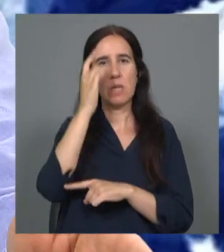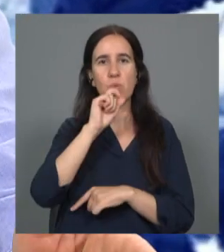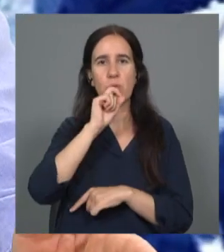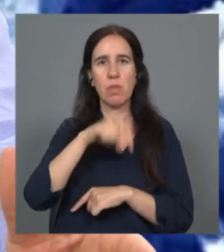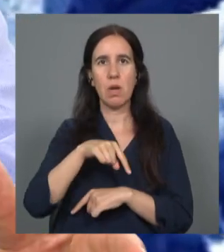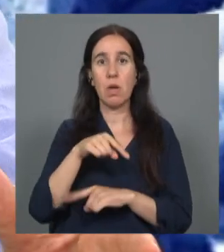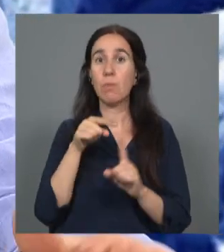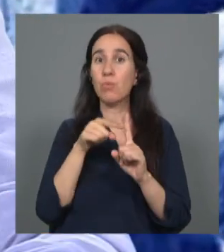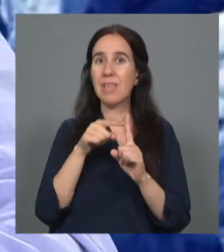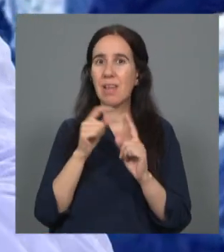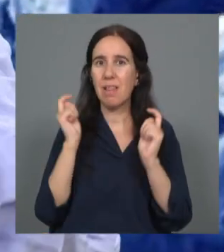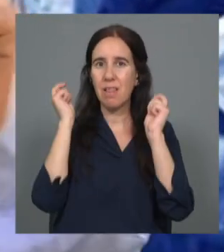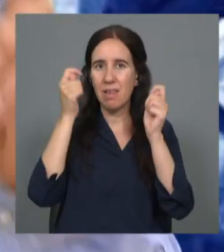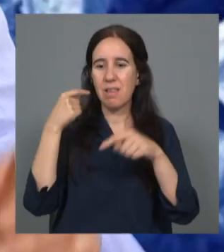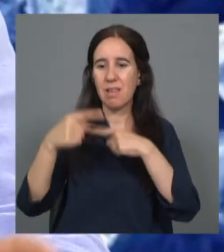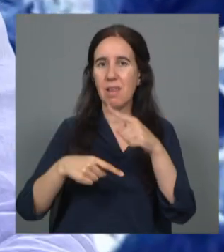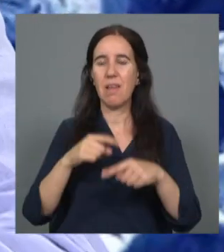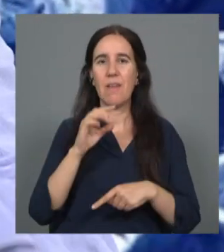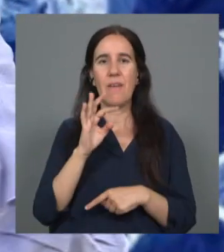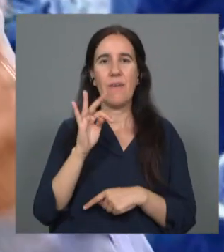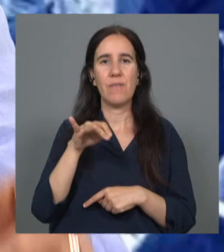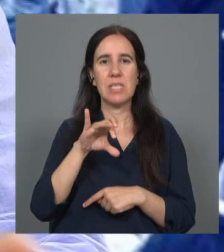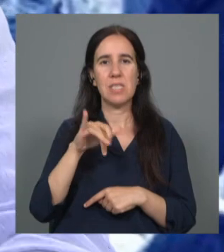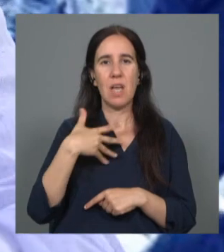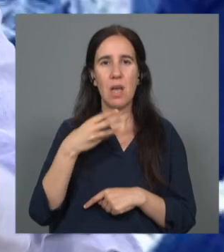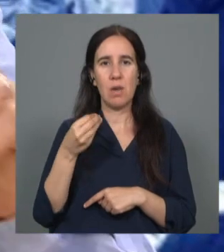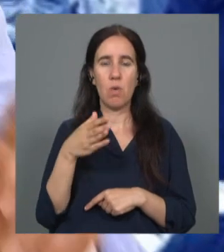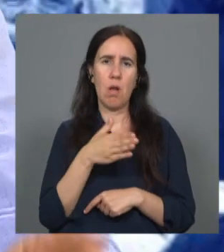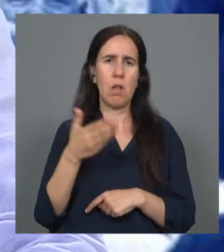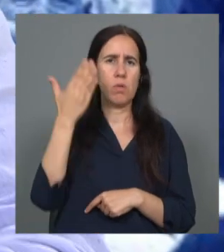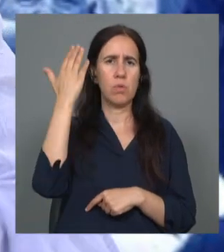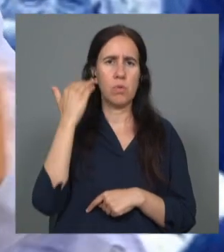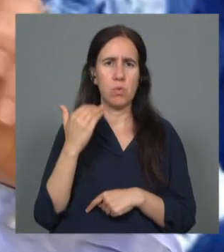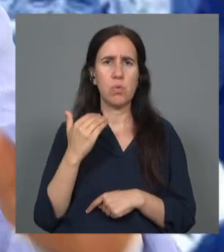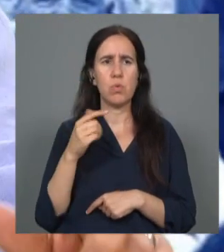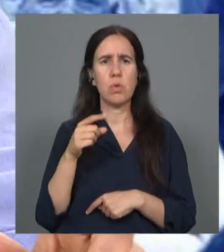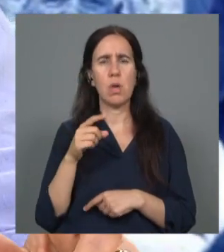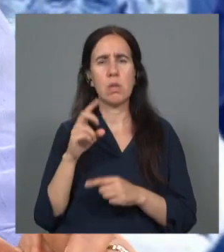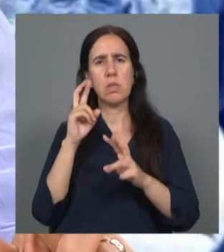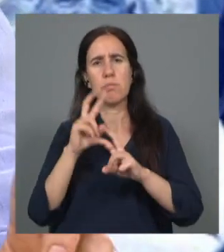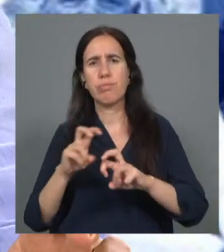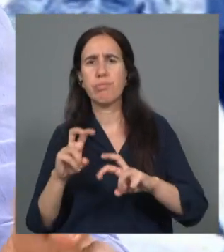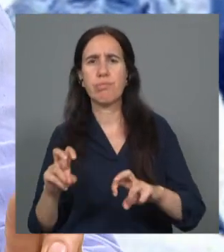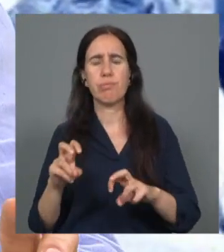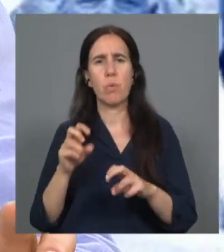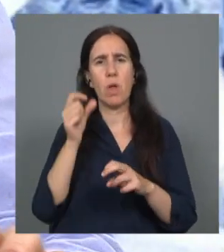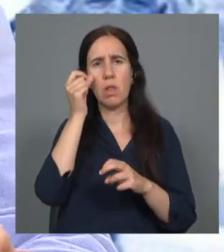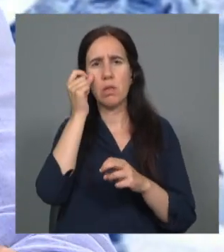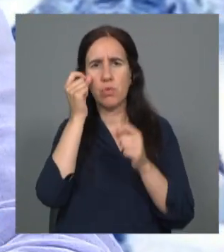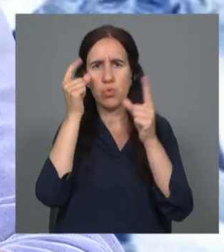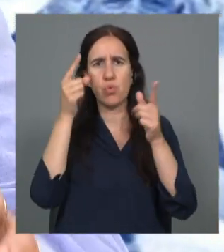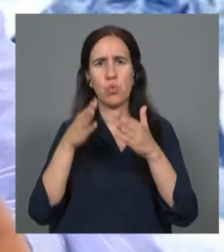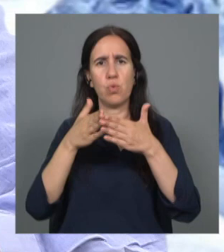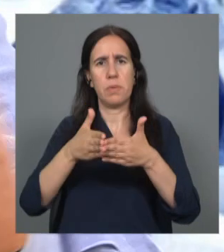dele ser franciscano, e os franciscanos, na altura, sobretudo os descobrimentos, espalharam-se por todo lado, e, portanto, Santo